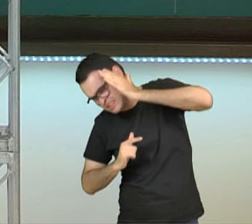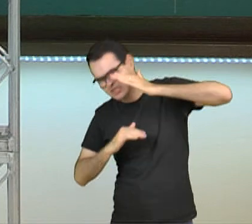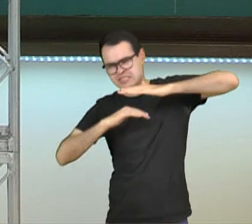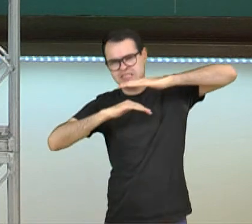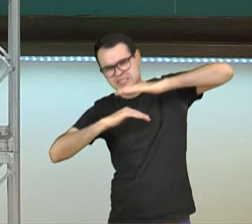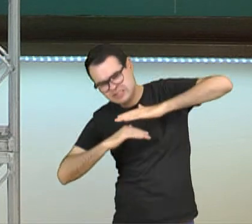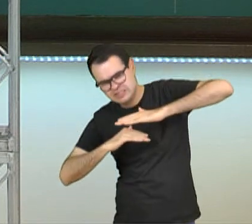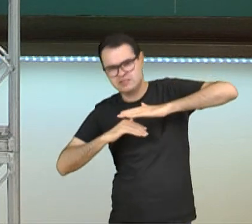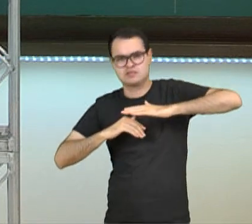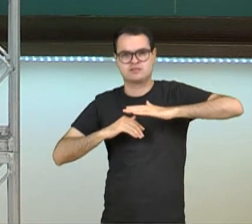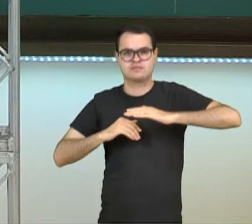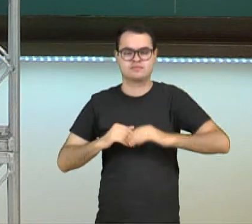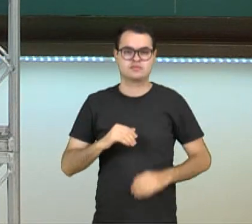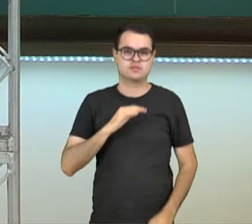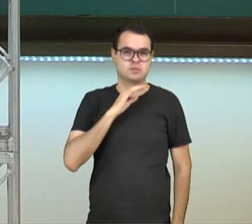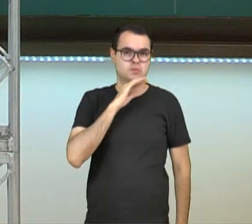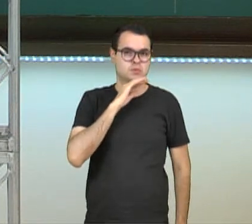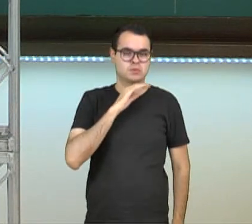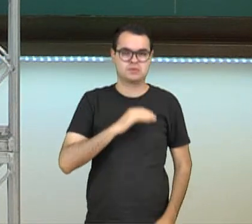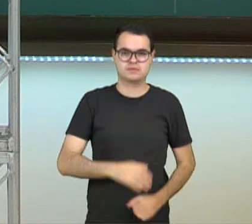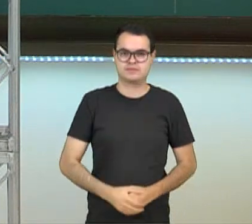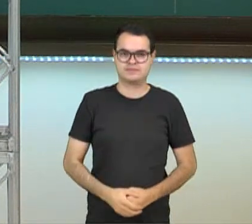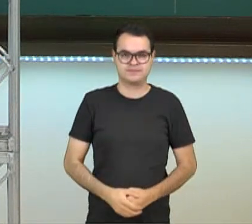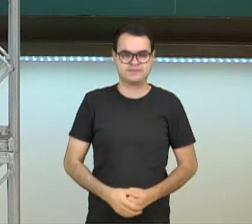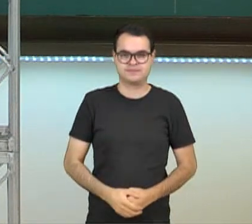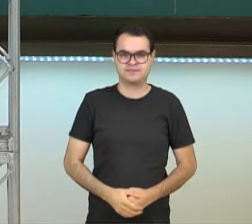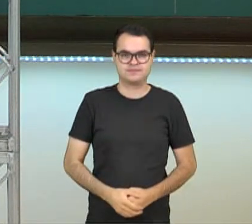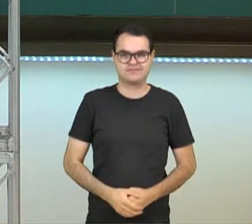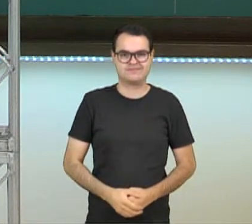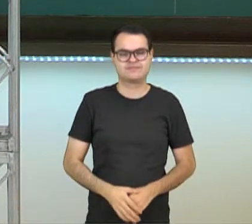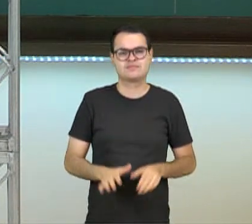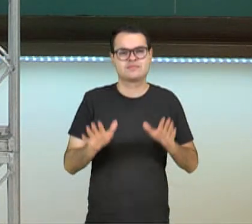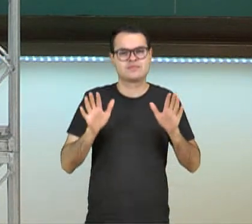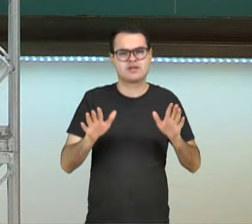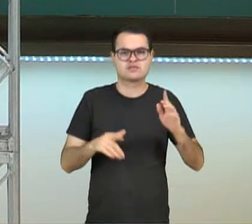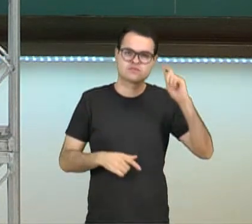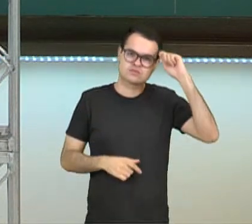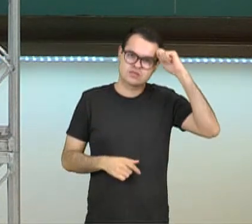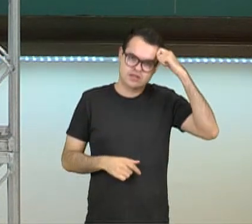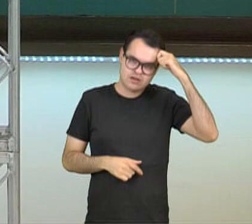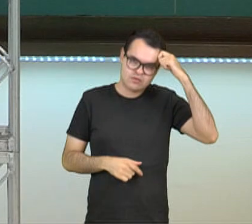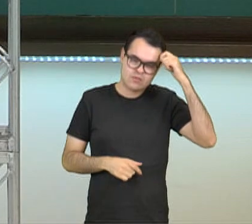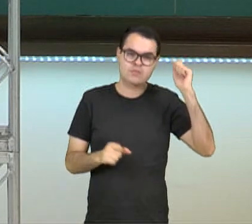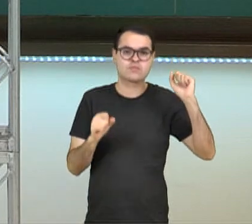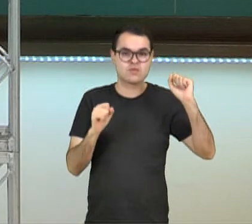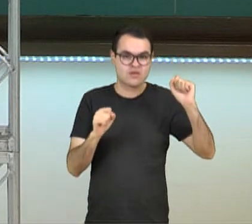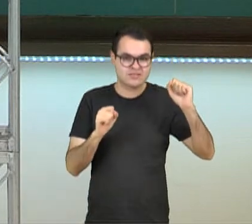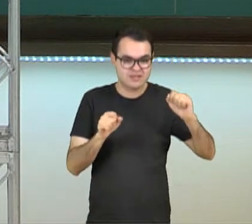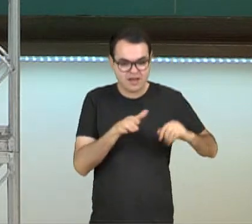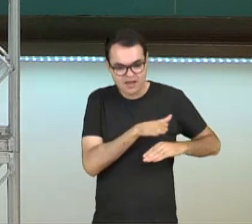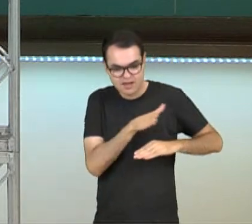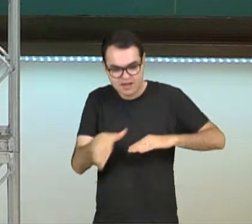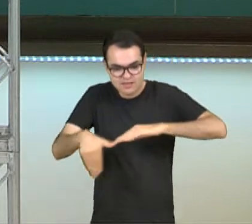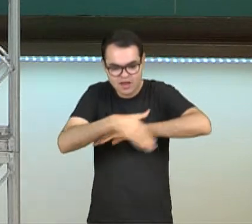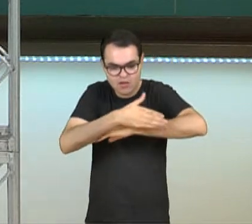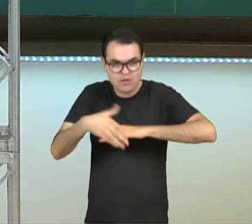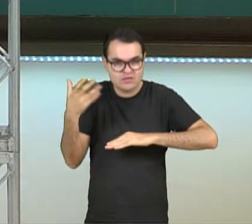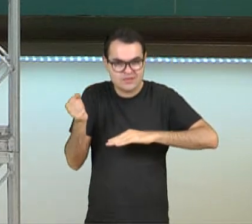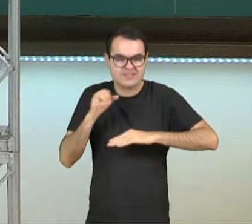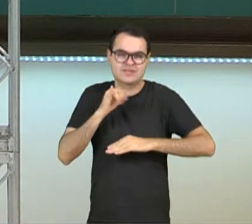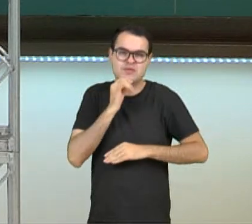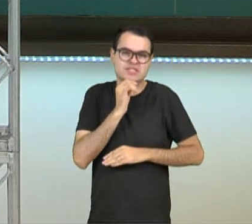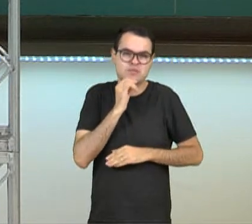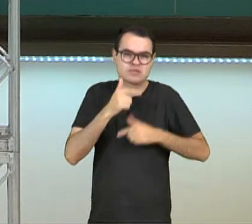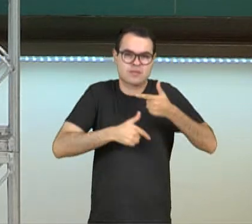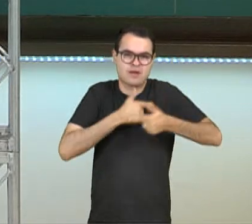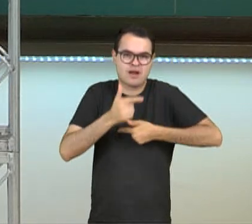algo terrível. Mas o negro, ele podia estar na rua do branco desde que ele trabalhasse na casa de um branco,